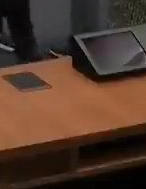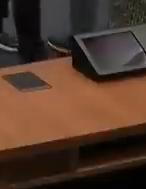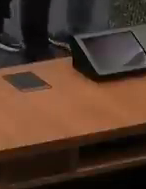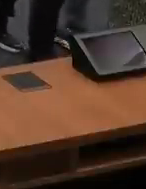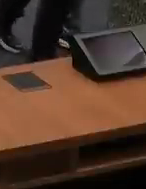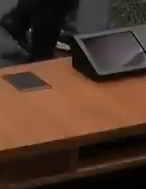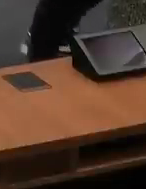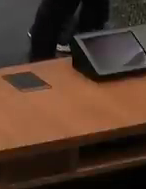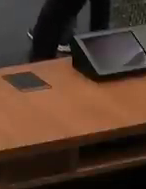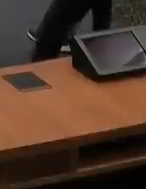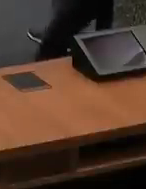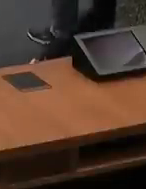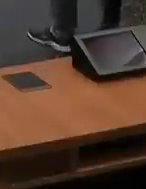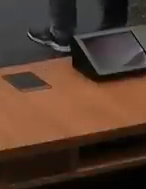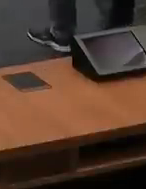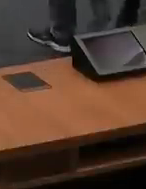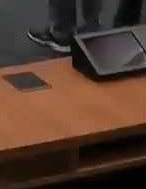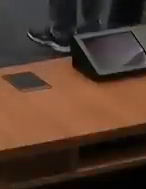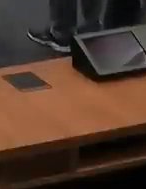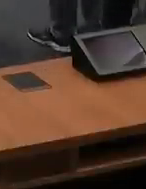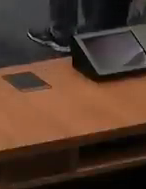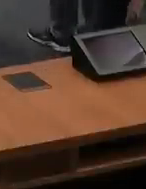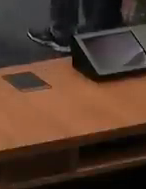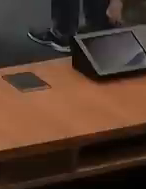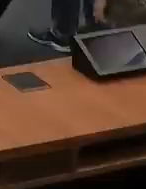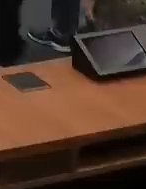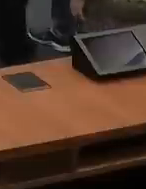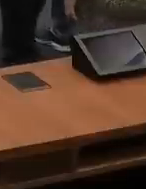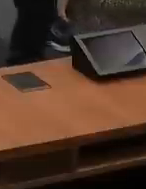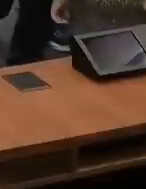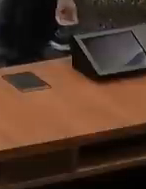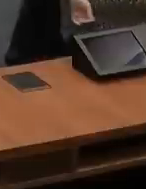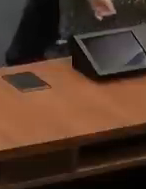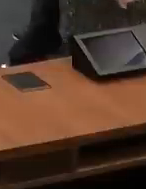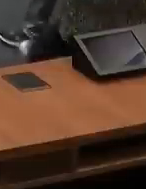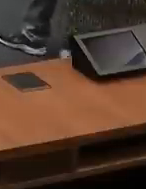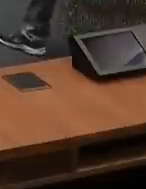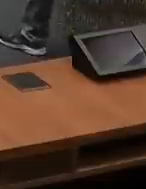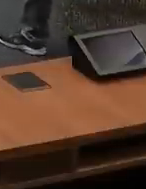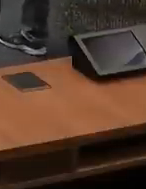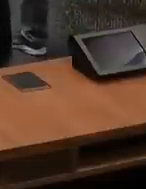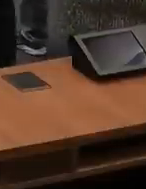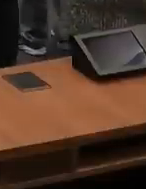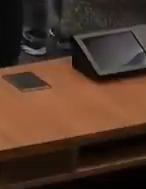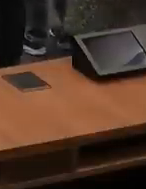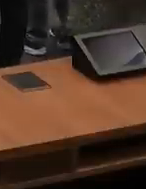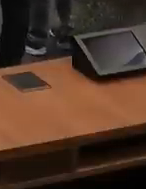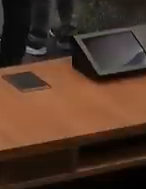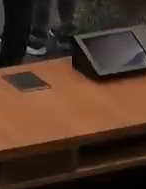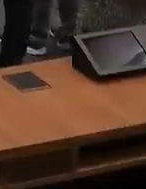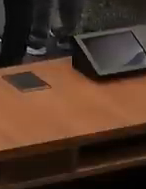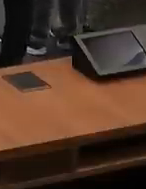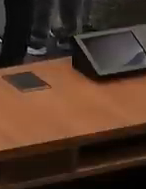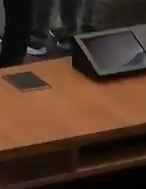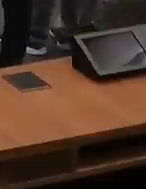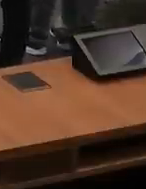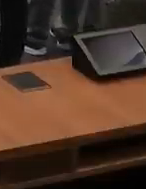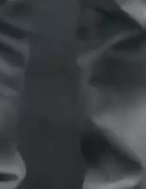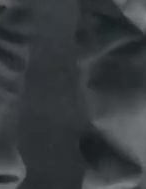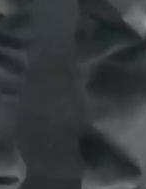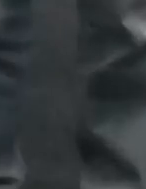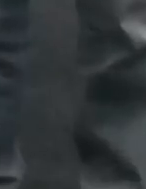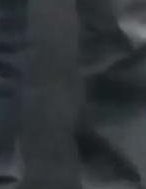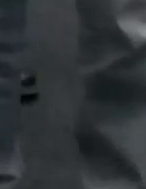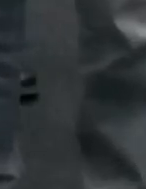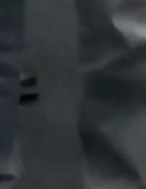obrigado Mais uma vez pela oportunidade de ter retornar aqui só para a gente não fugir muito tema o emendar ali com Portugal já colocou em relação a